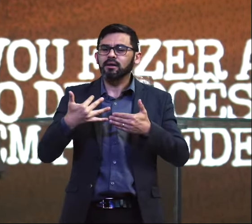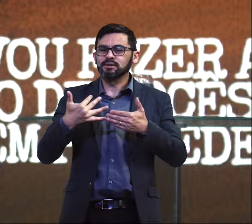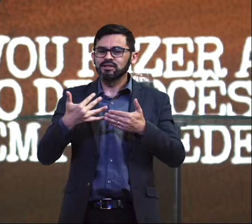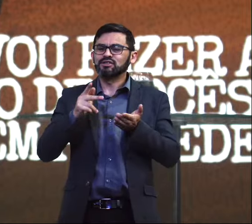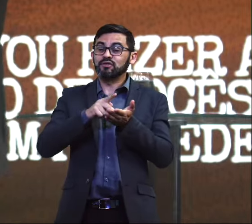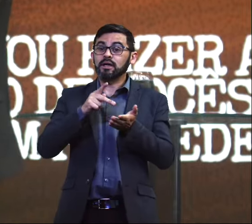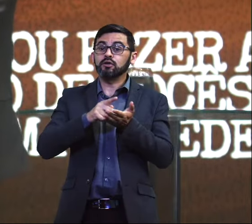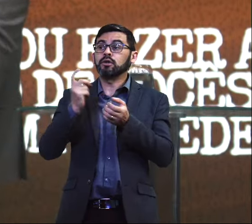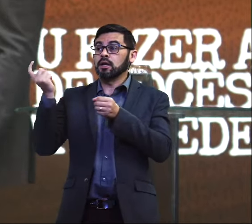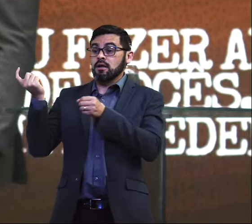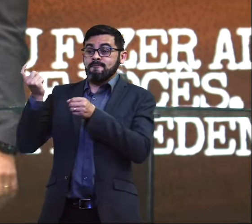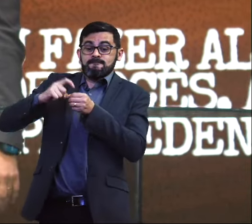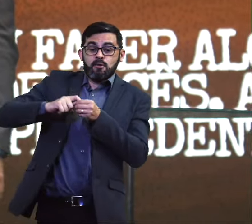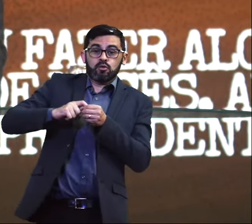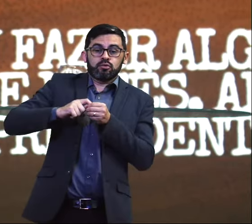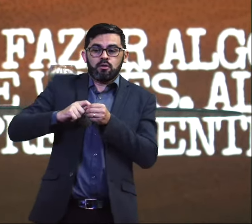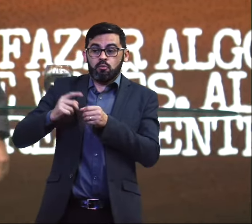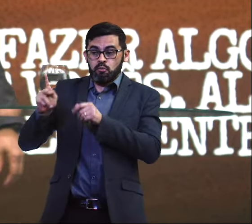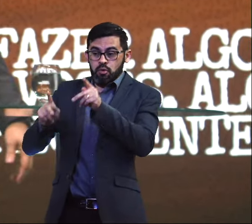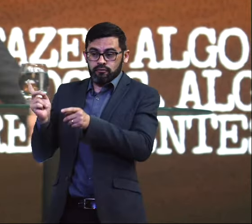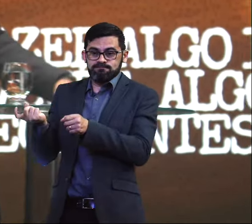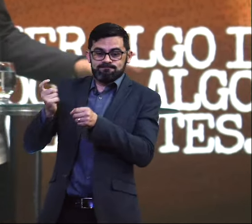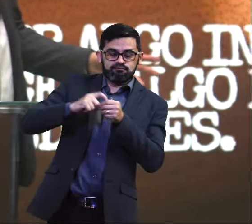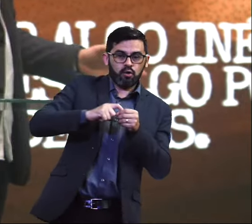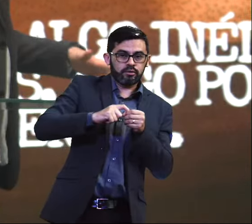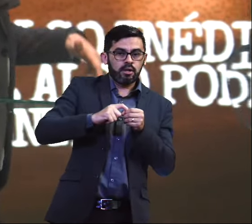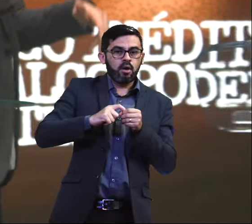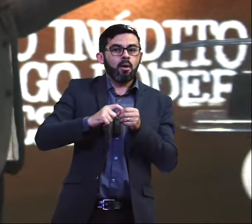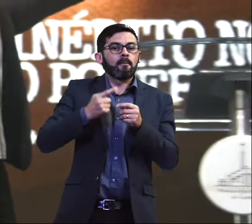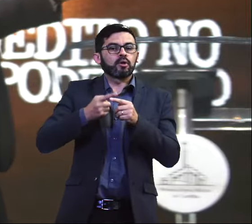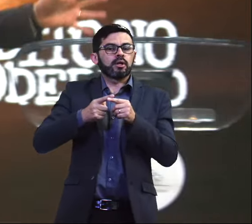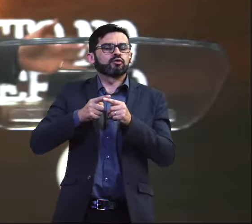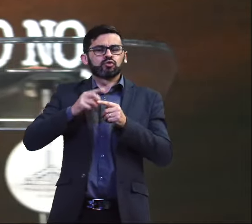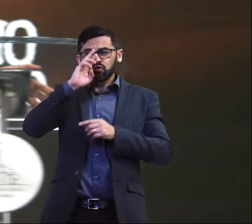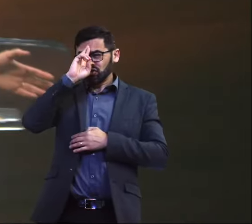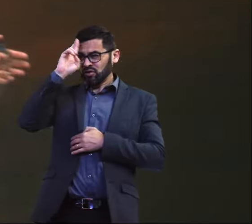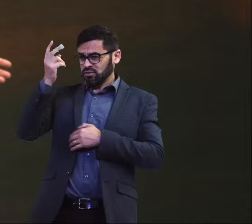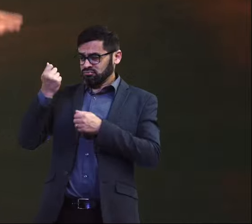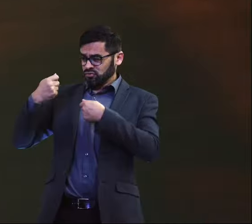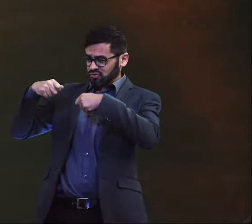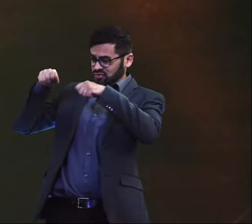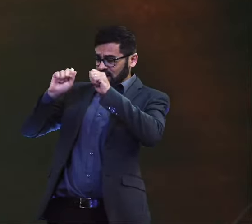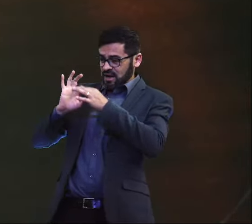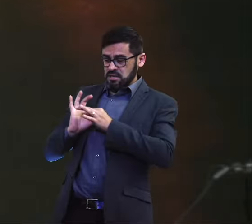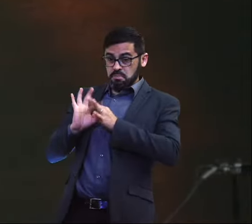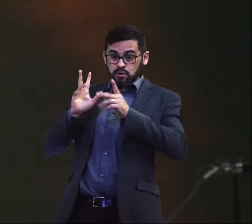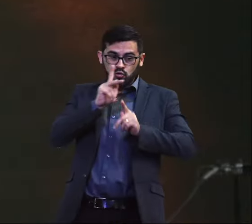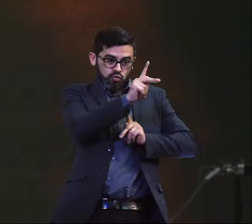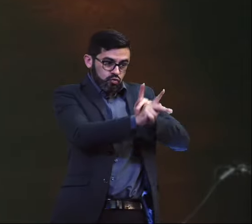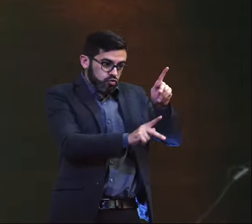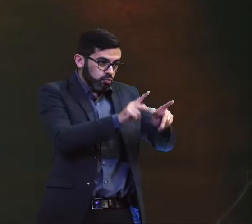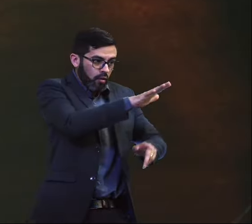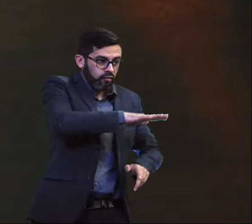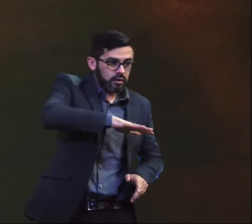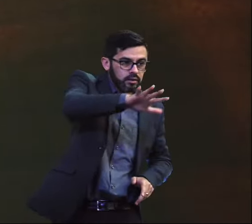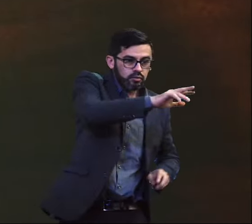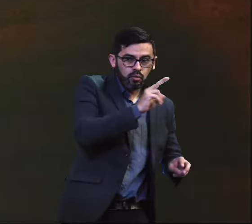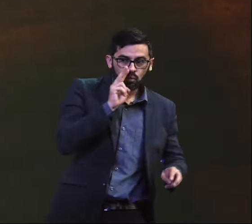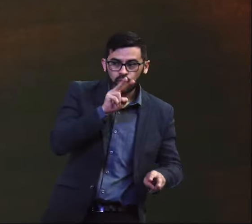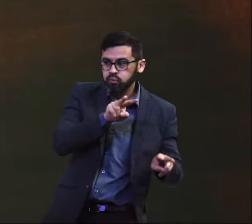dessa volta do exílio, quando ele diz assim: quando o Senhor restaurar a nossa sorte, os povos vizinhos vão